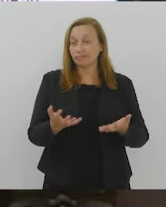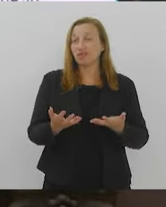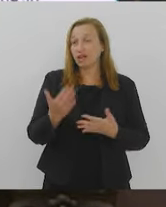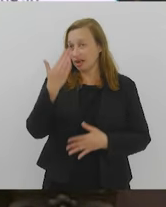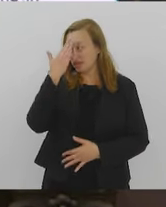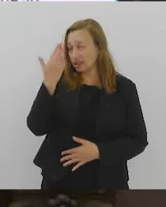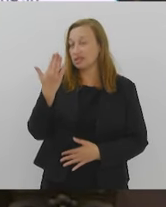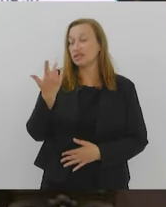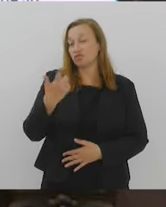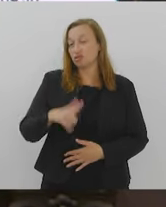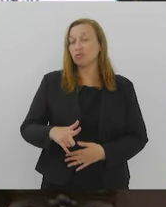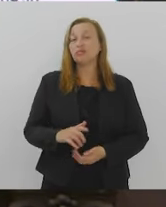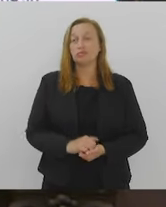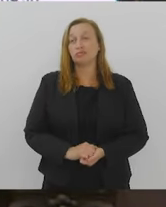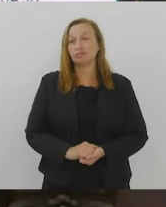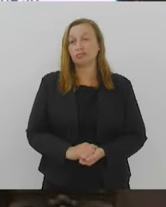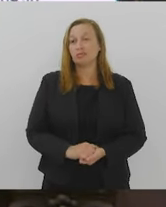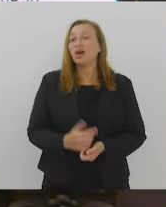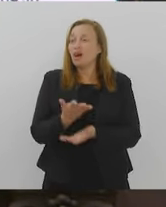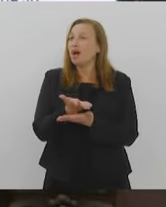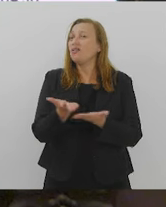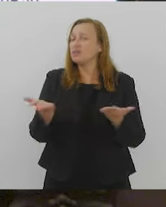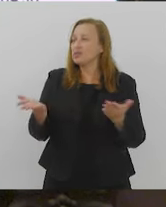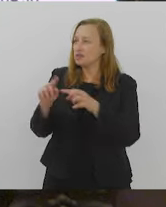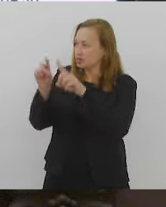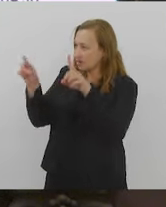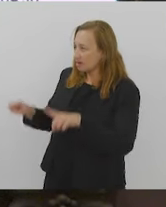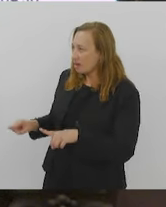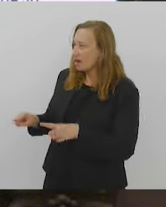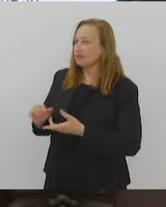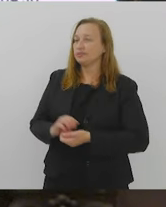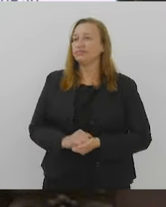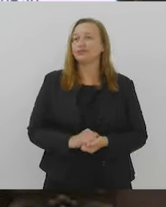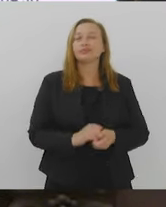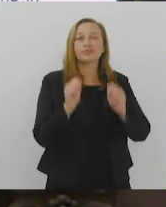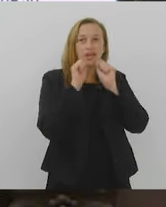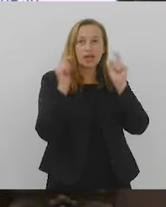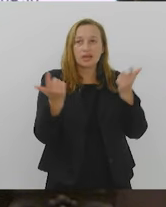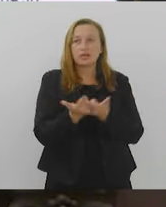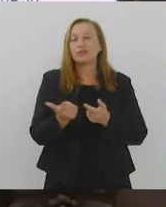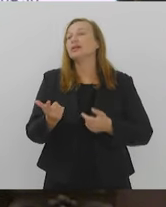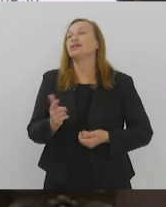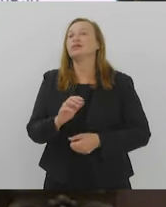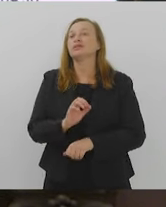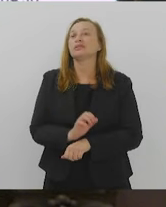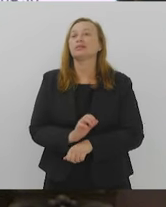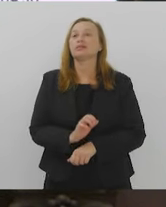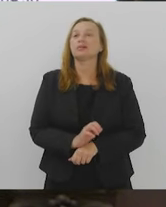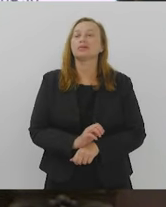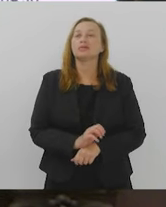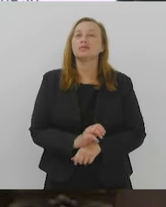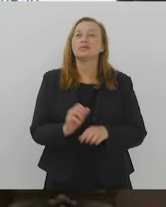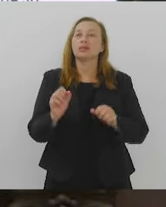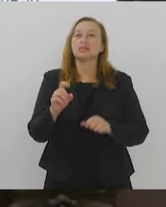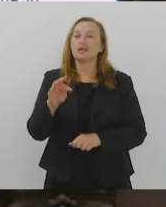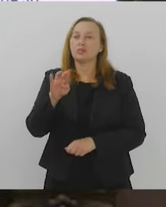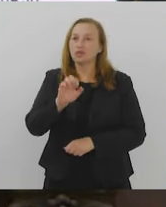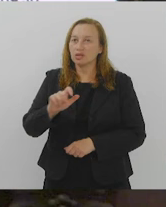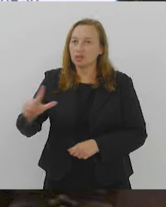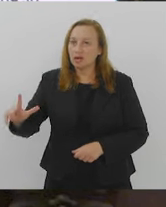mais uma vez a todos os funcionários da Assembleia Legislativa, o cerimonial,